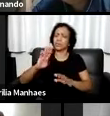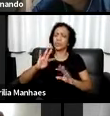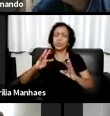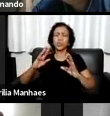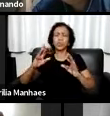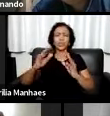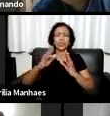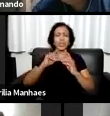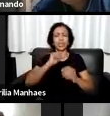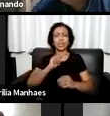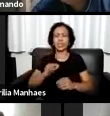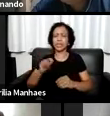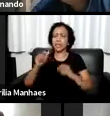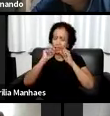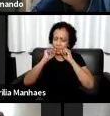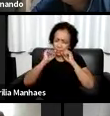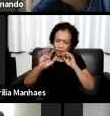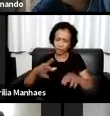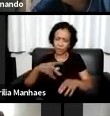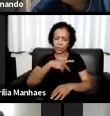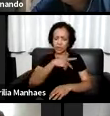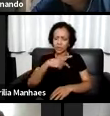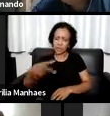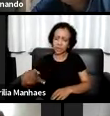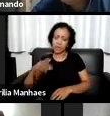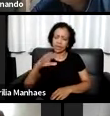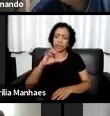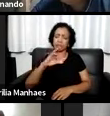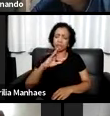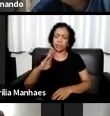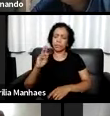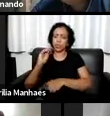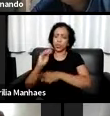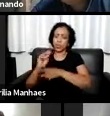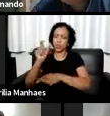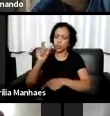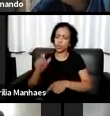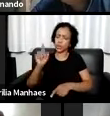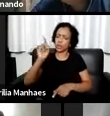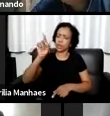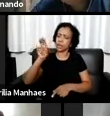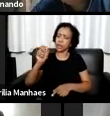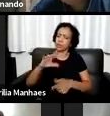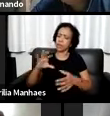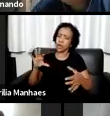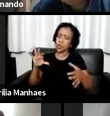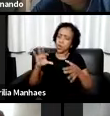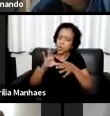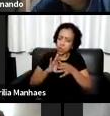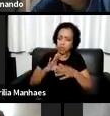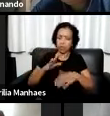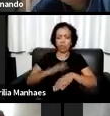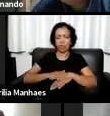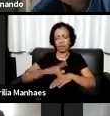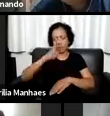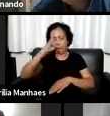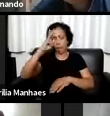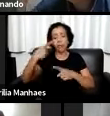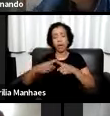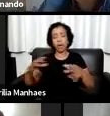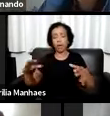instrumentalidade do nosso presidente. E temos a certeza de que o Senhor está nos unindo, porque juntos somos mais